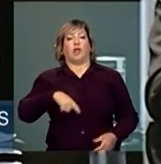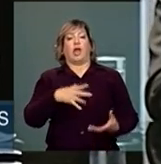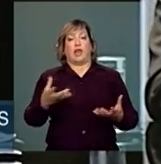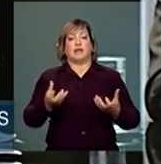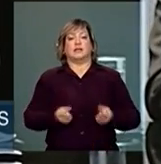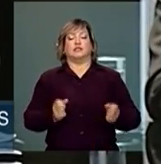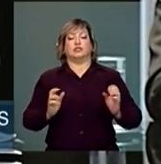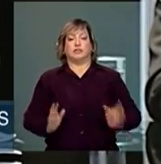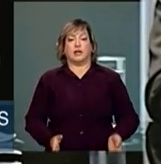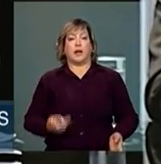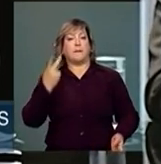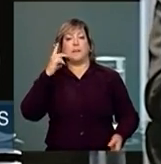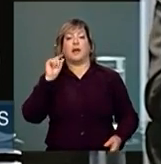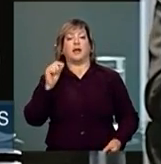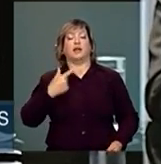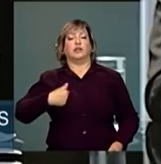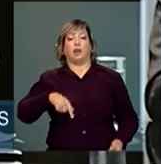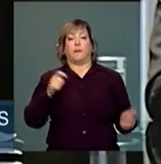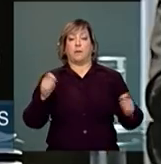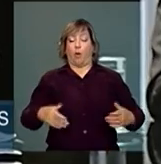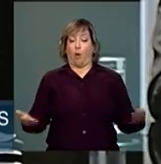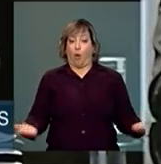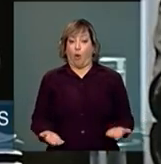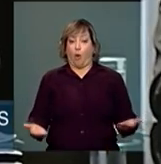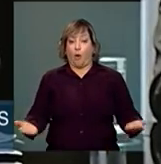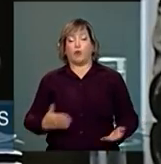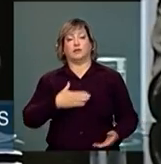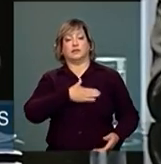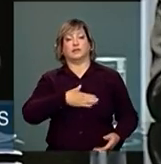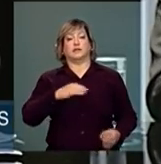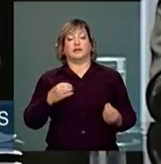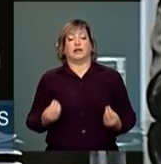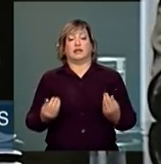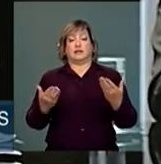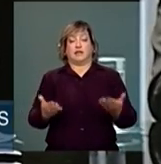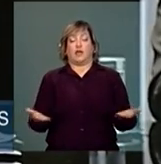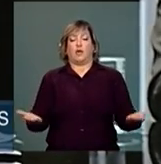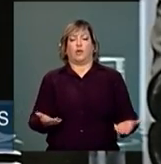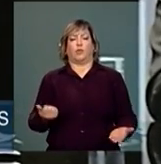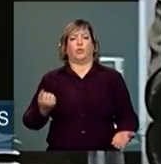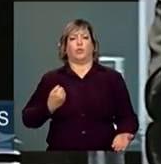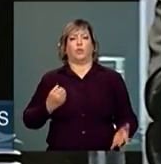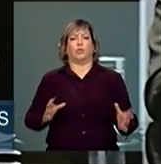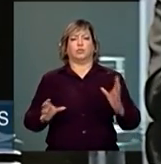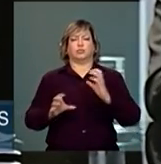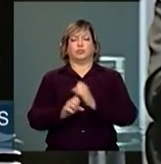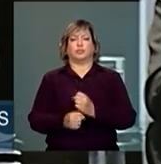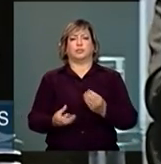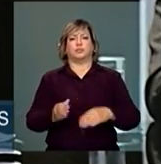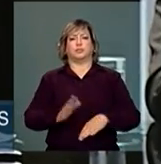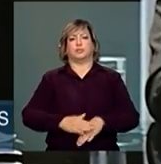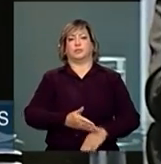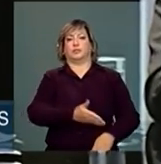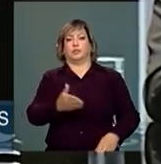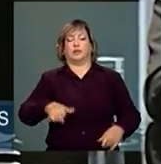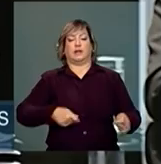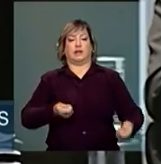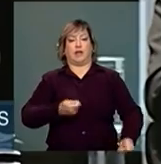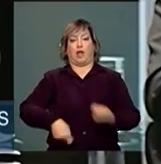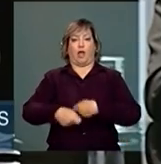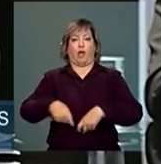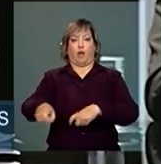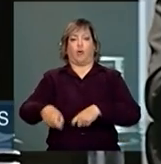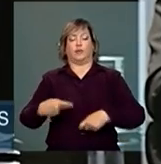para que pudéssemos hoje comemorar a entrega de números tão expressivos no agronegócio brasileiro.